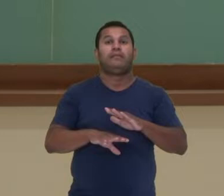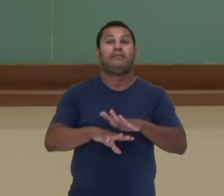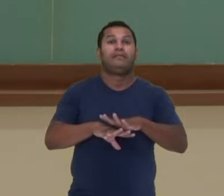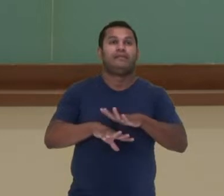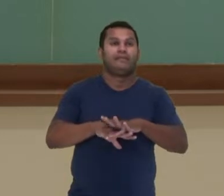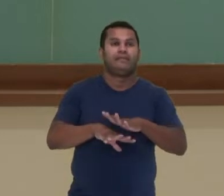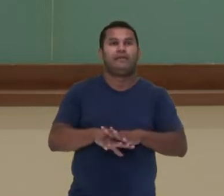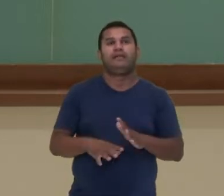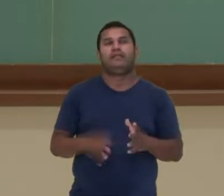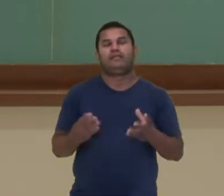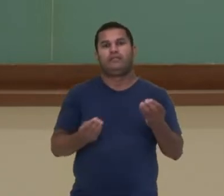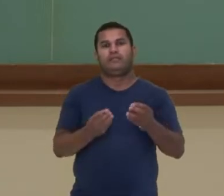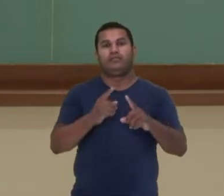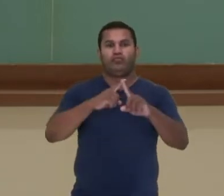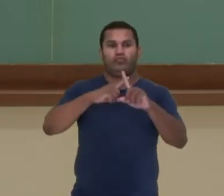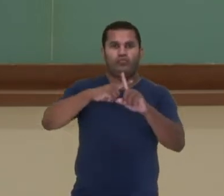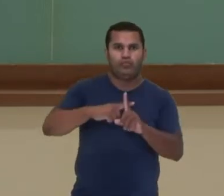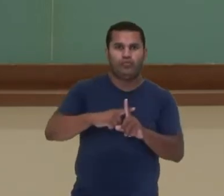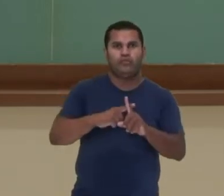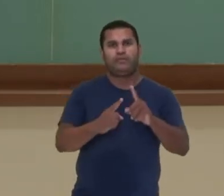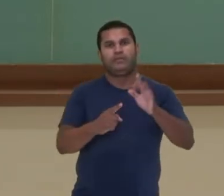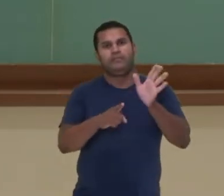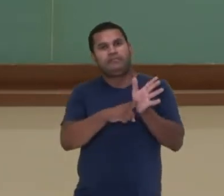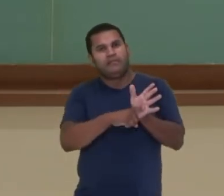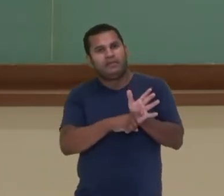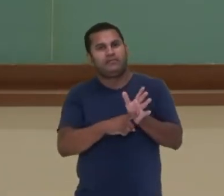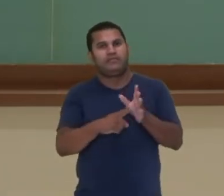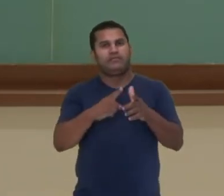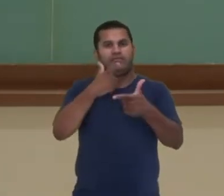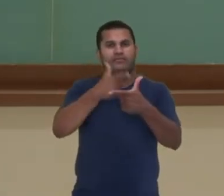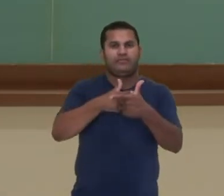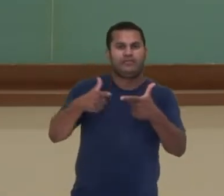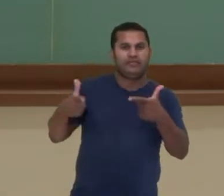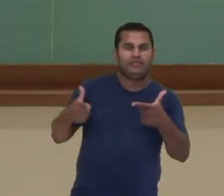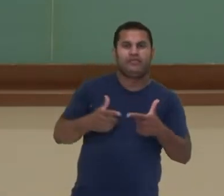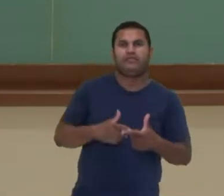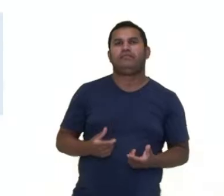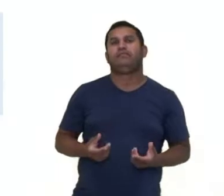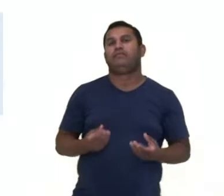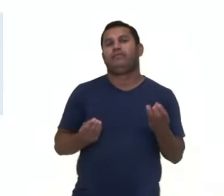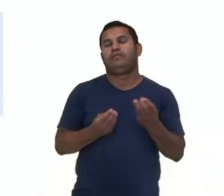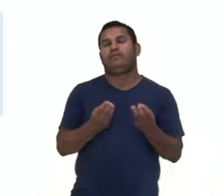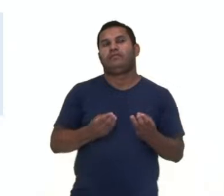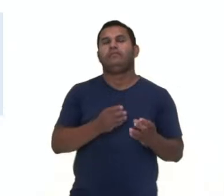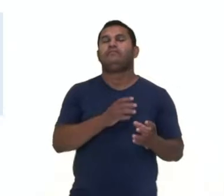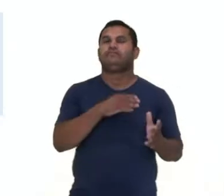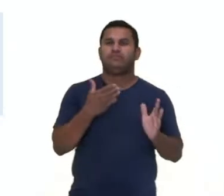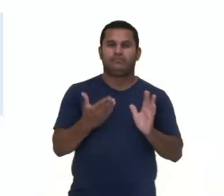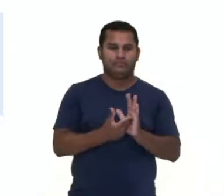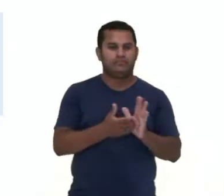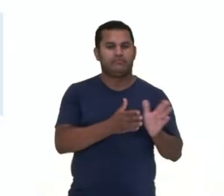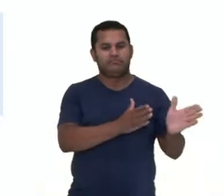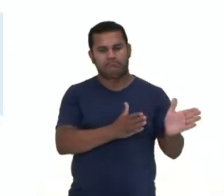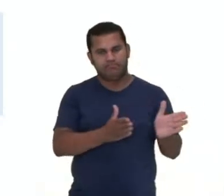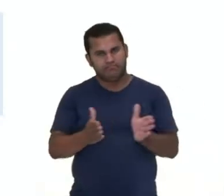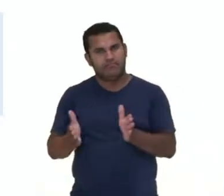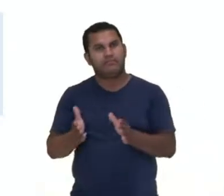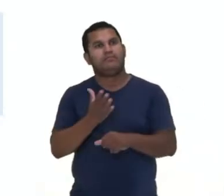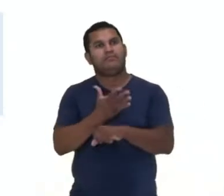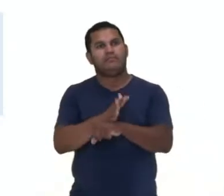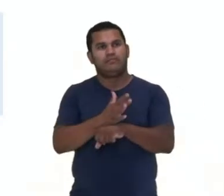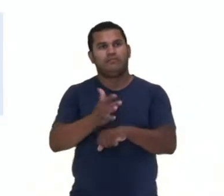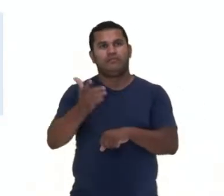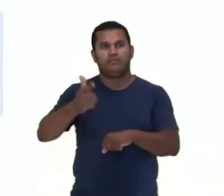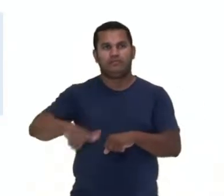ok? Então, vamos lá, né? Vamos iniciar aqui a nossa aula relembrando algumas coisas, né? O movimento uniformemente variado,